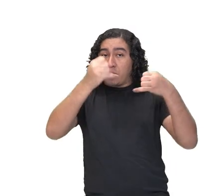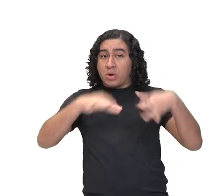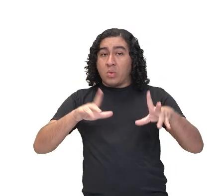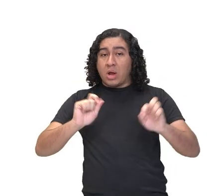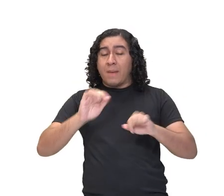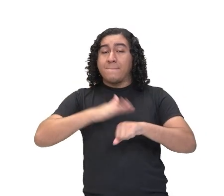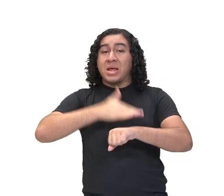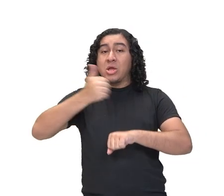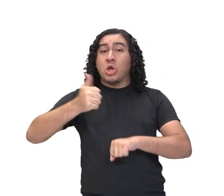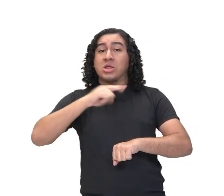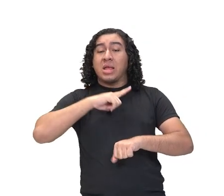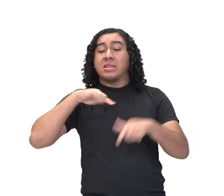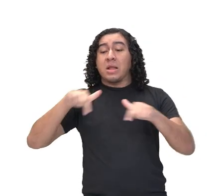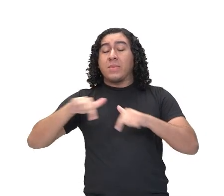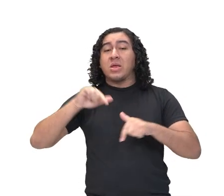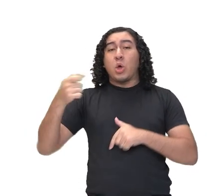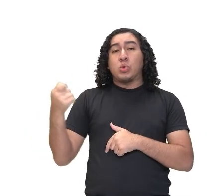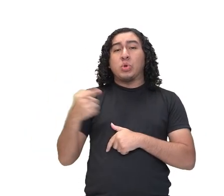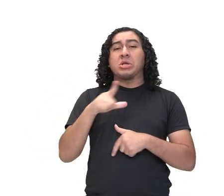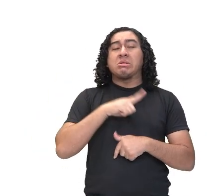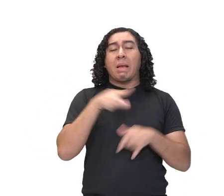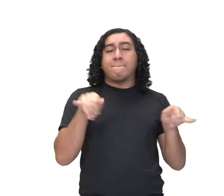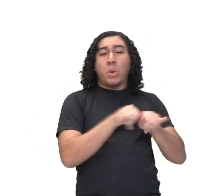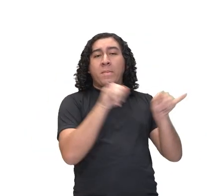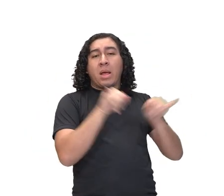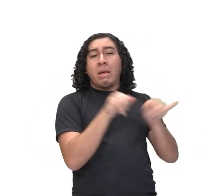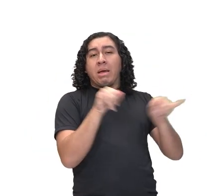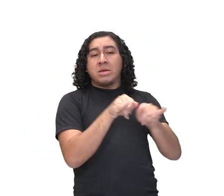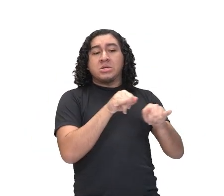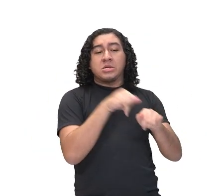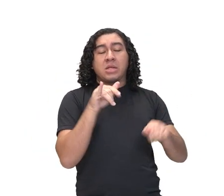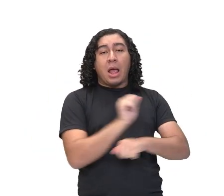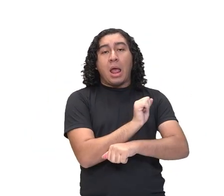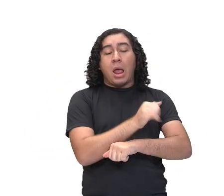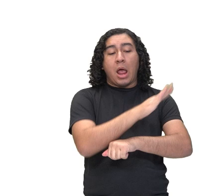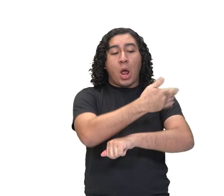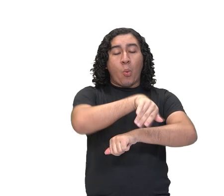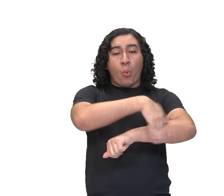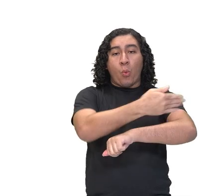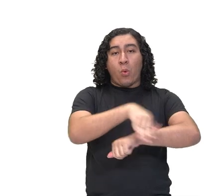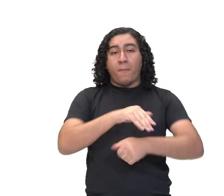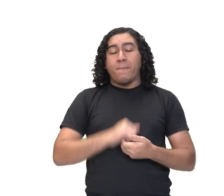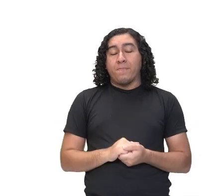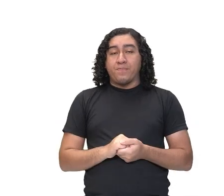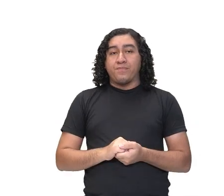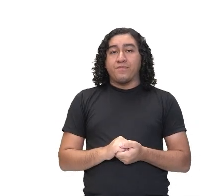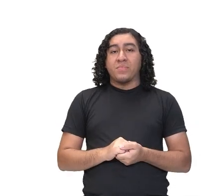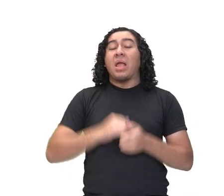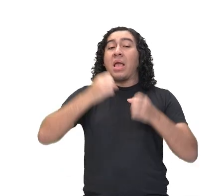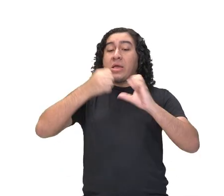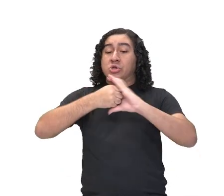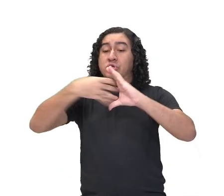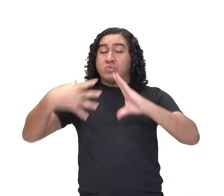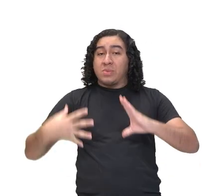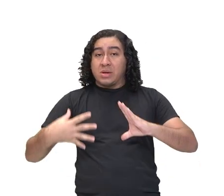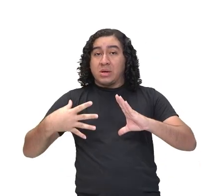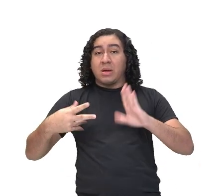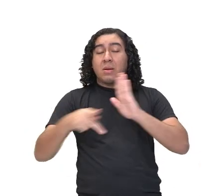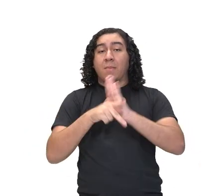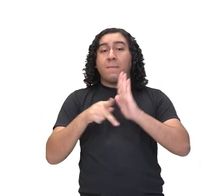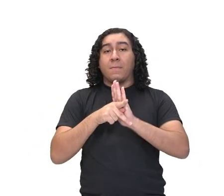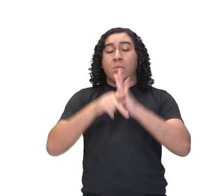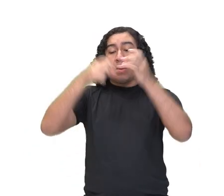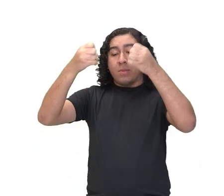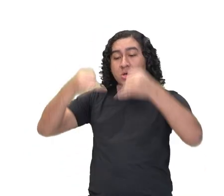estar trabalhando do que vagabundando na rua, o que se apresenta como elemento para justificar o trabalho infantil. Se o